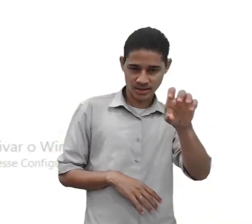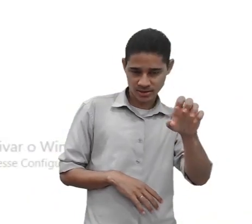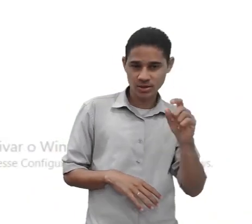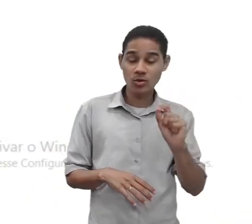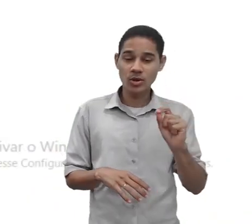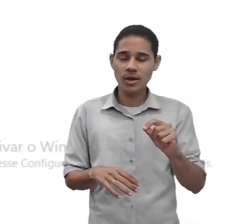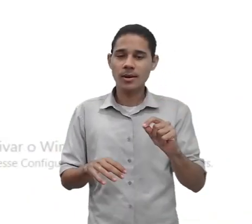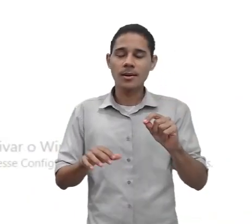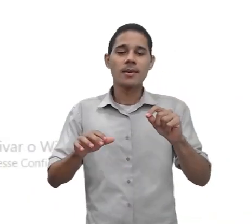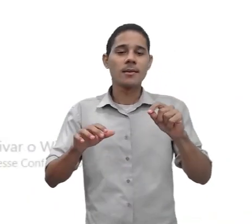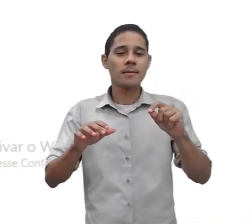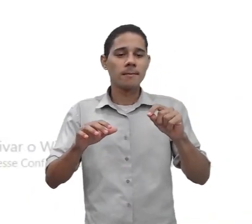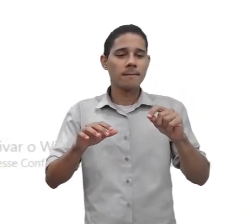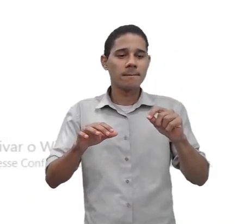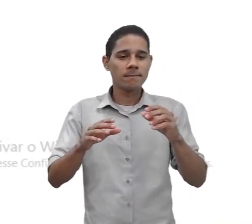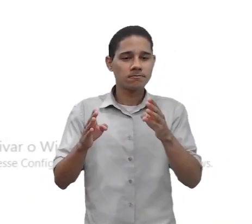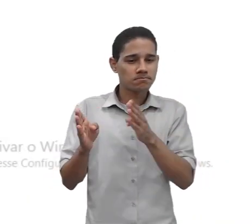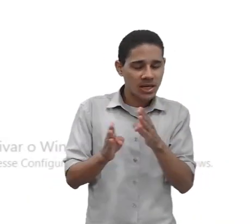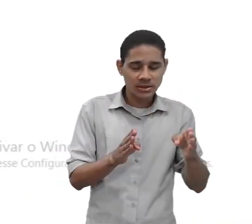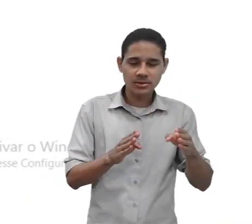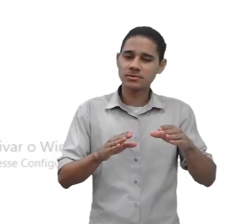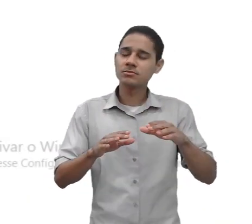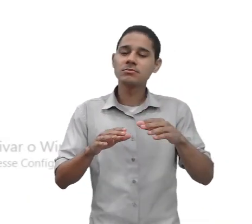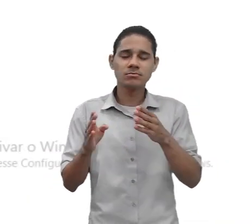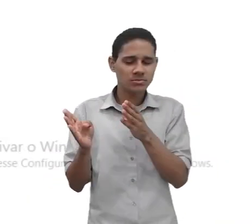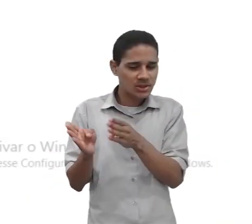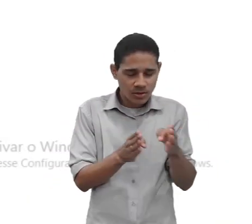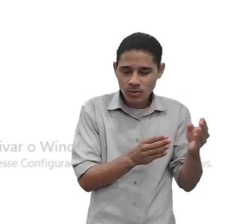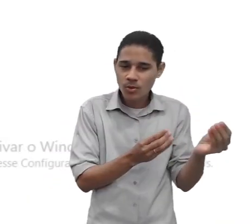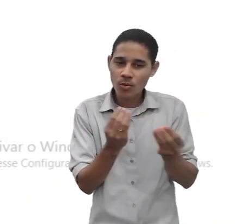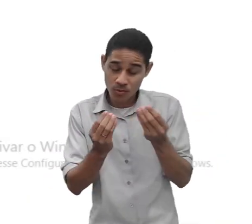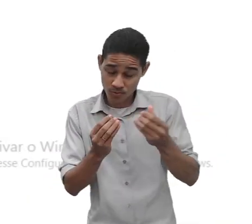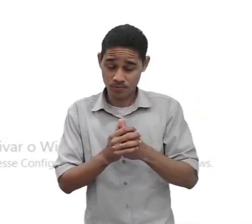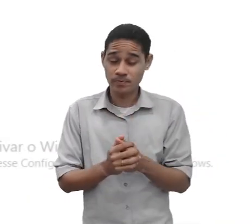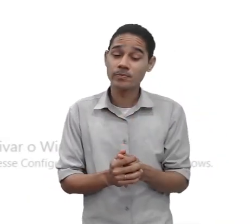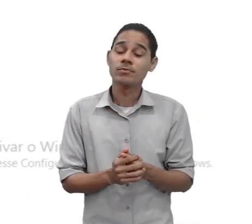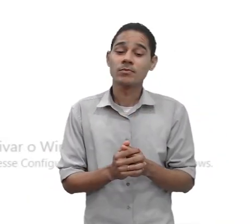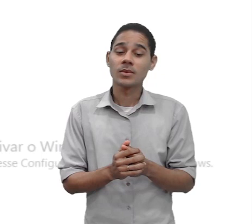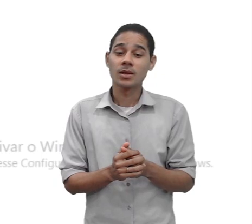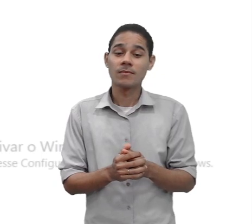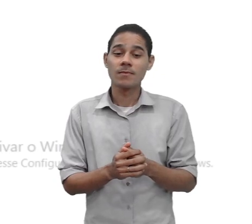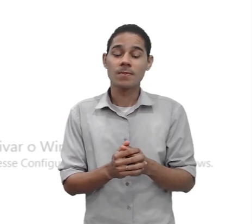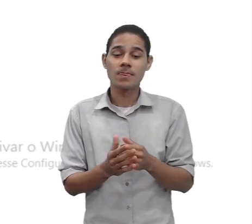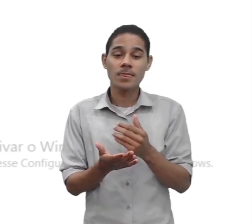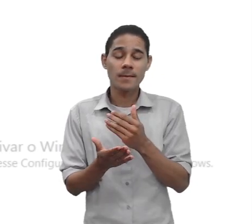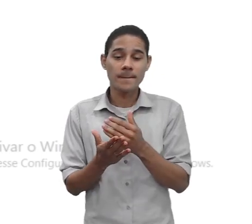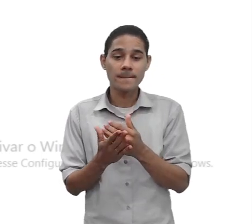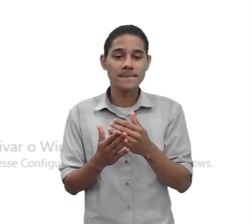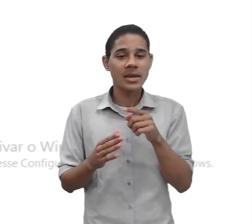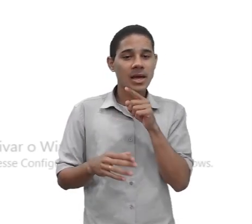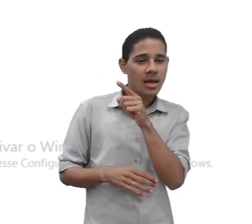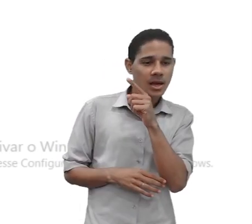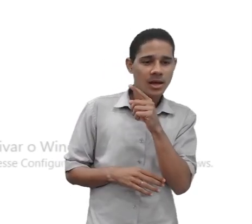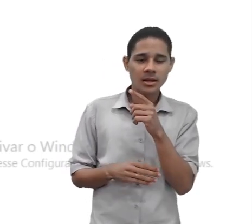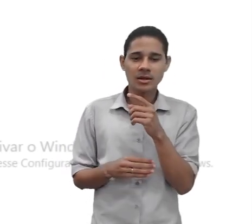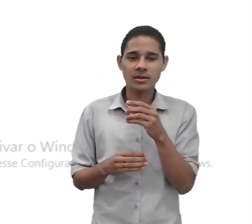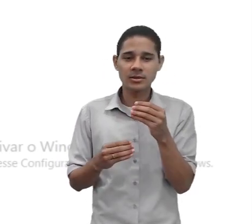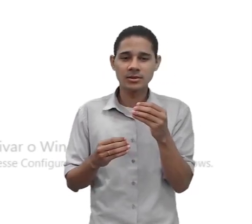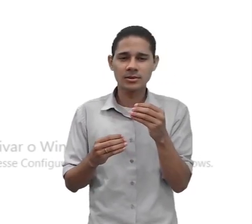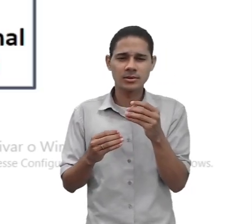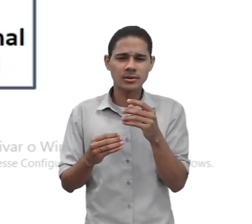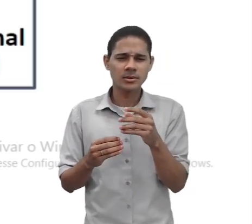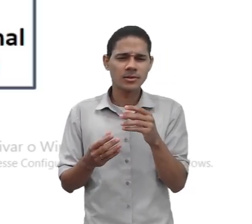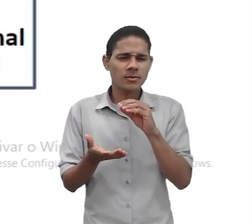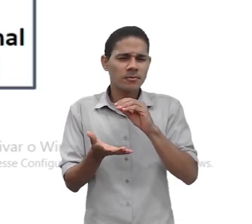sequência, ritmo ou ordem. A aleatoriedade ela traz uma sensação de falta aparente de